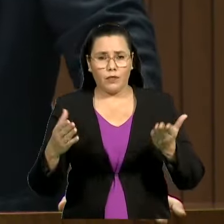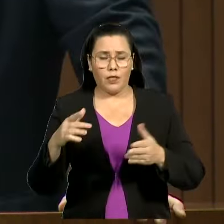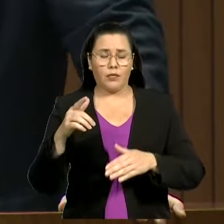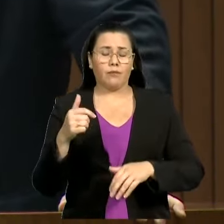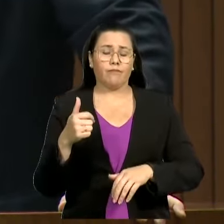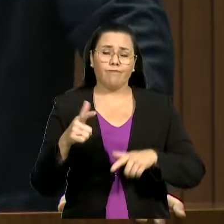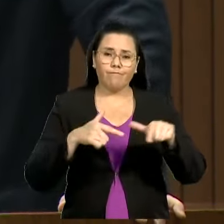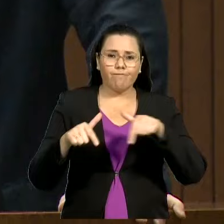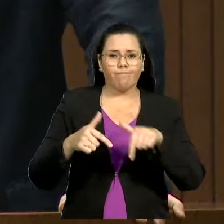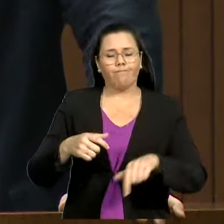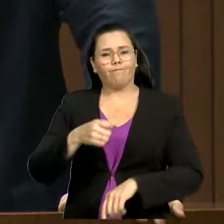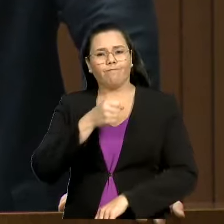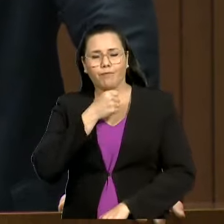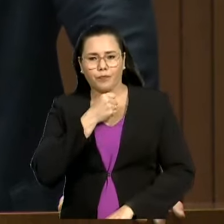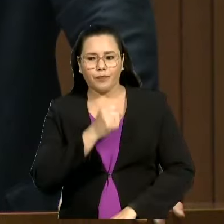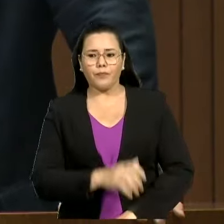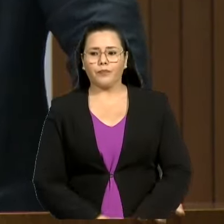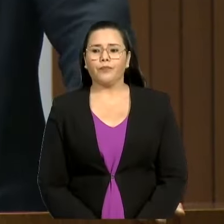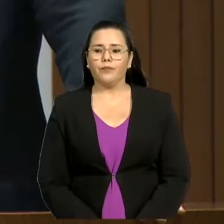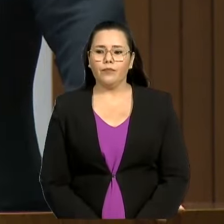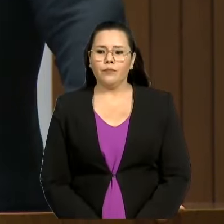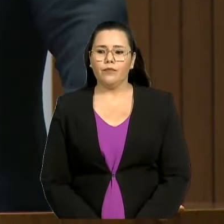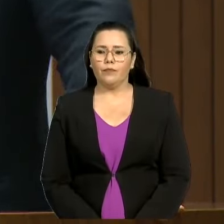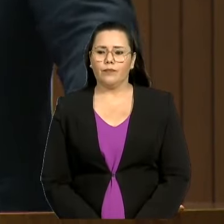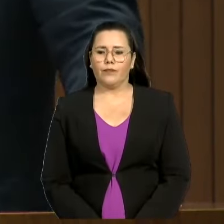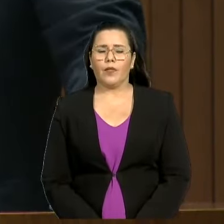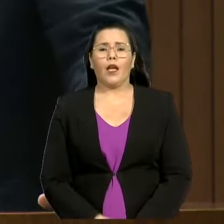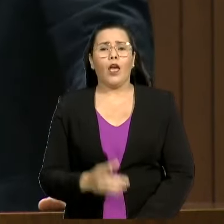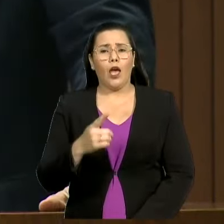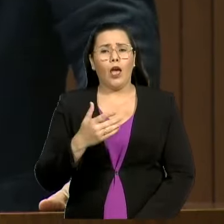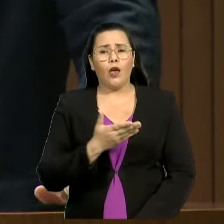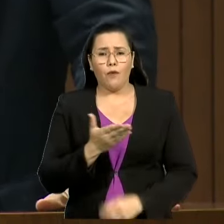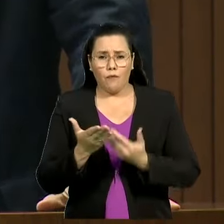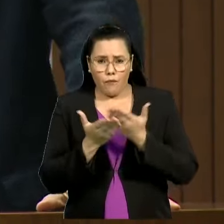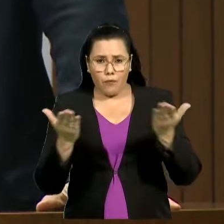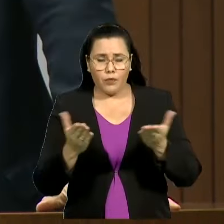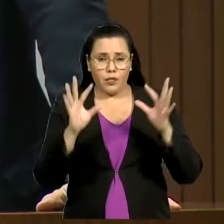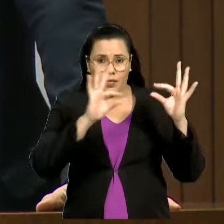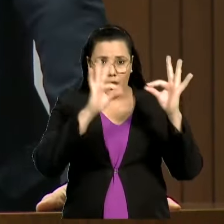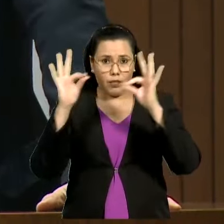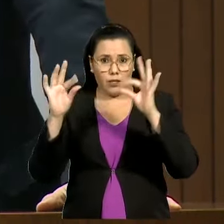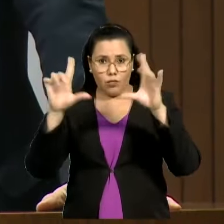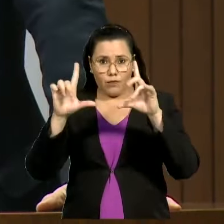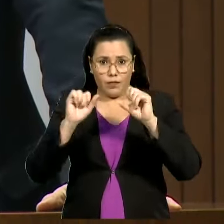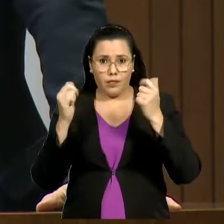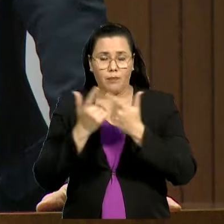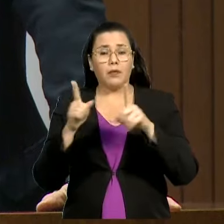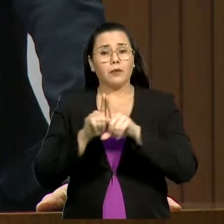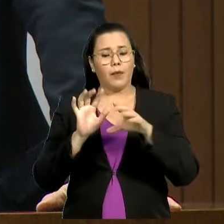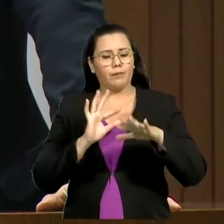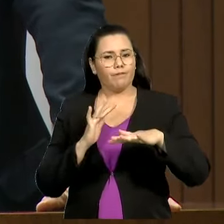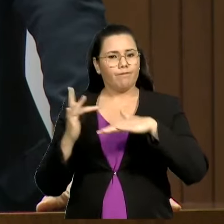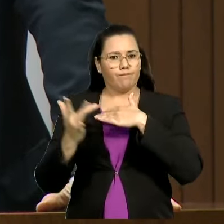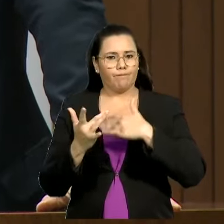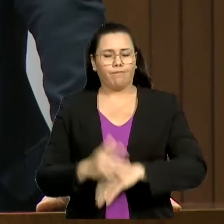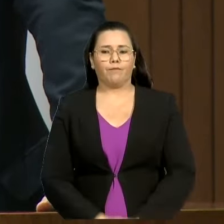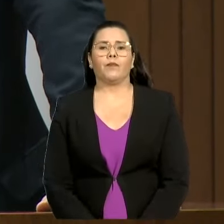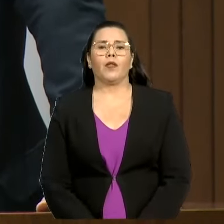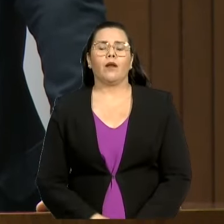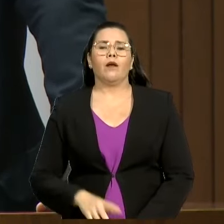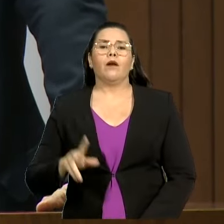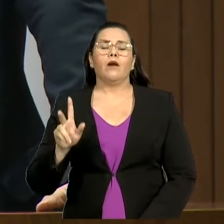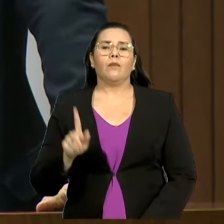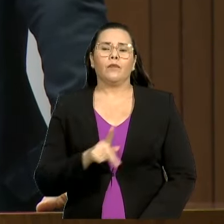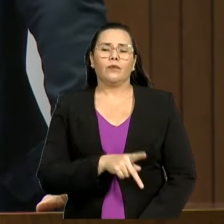acompanham pelos canais da TV Assembleia, professores e professoras do nosso querido estado